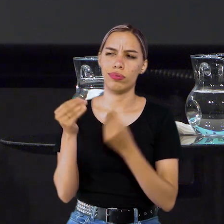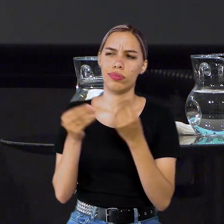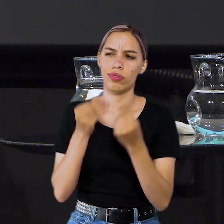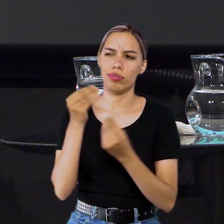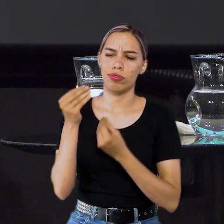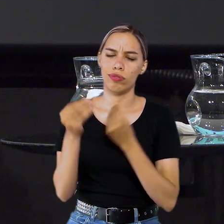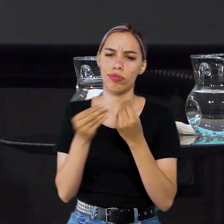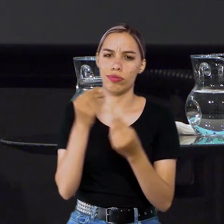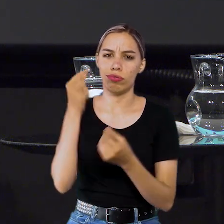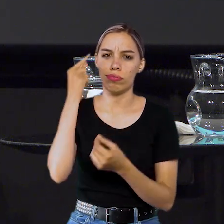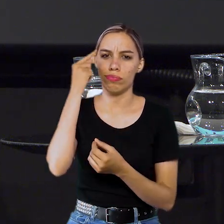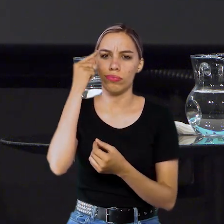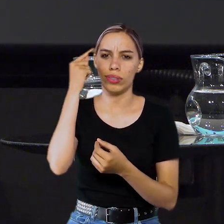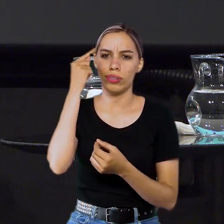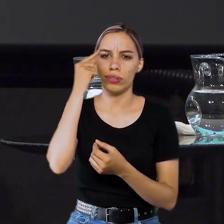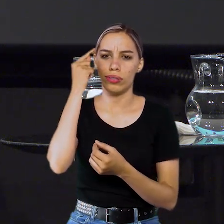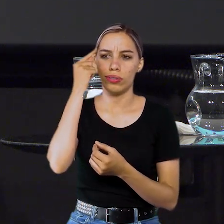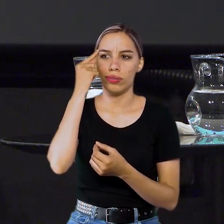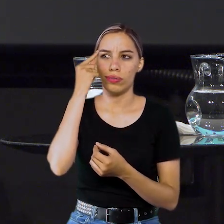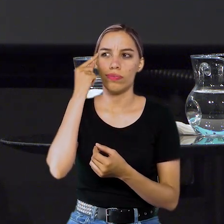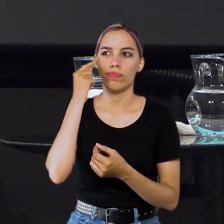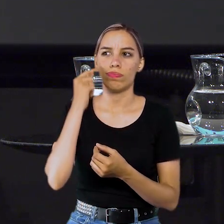né? Então, não é escrita que